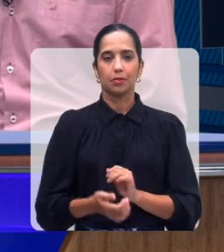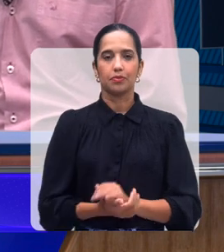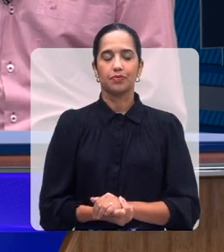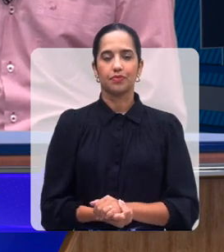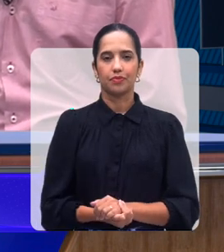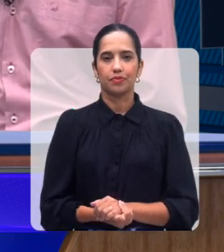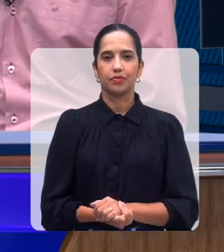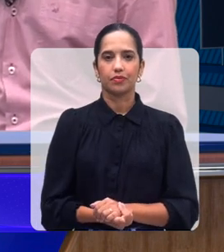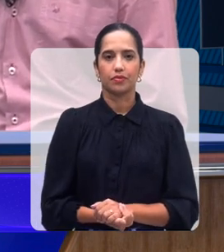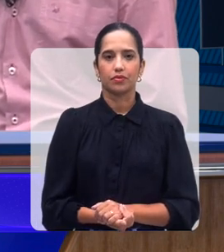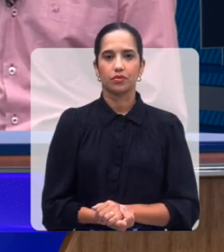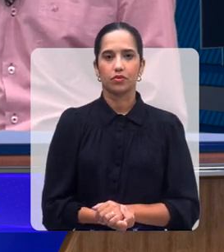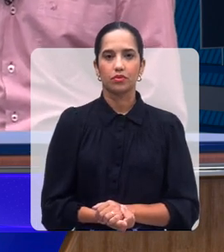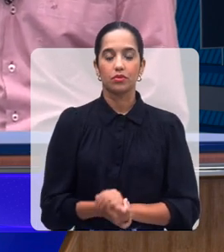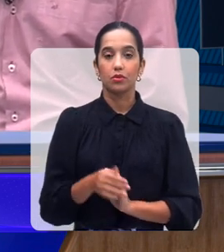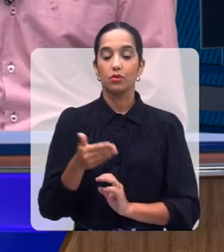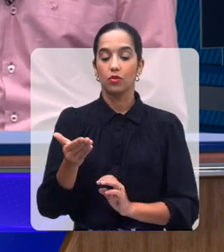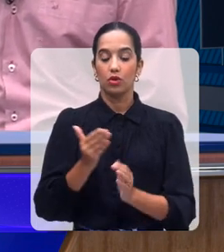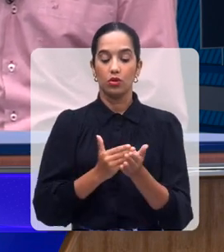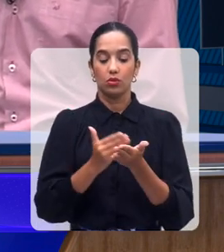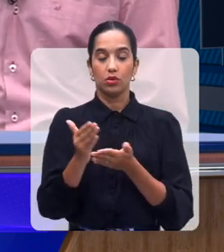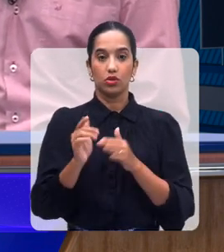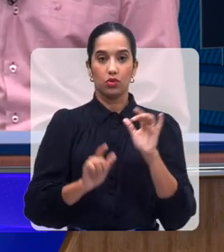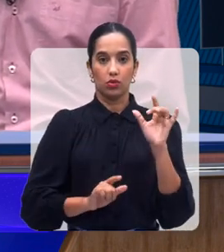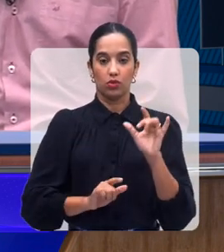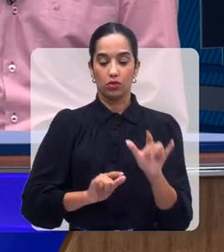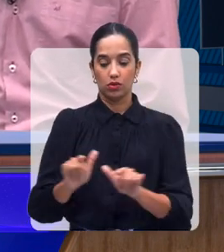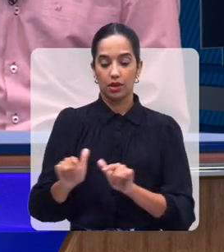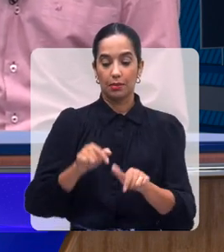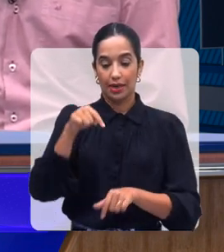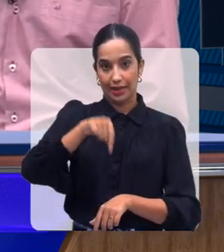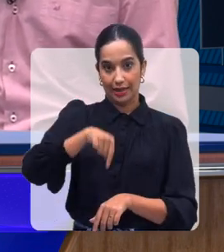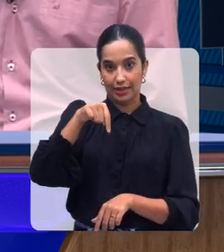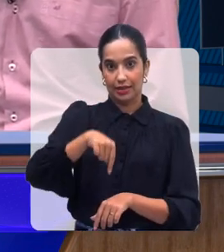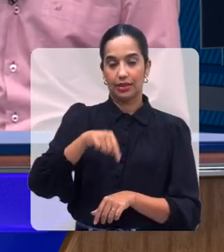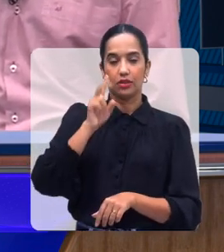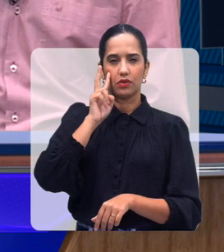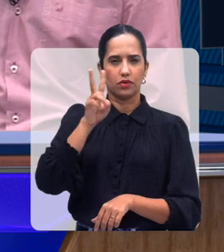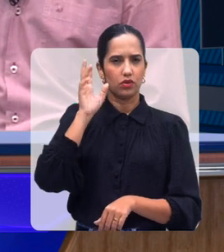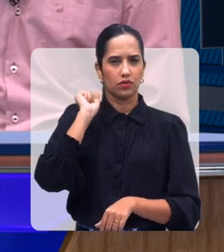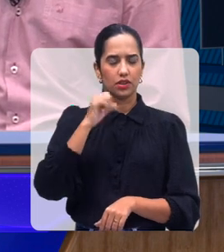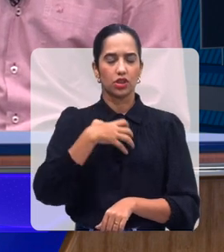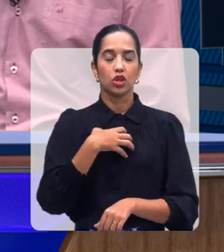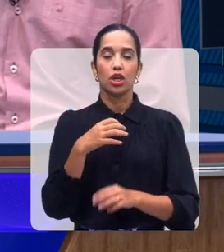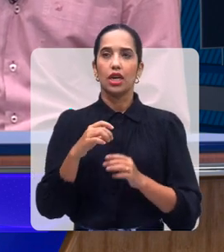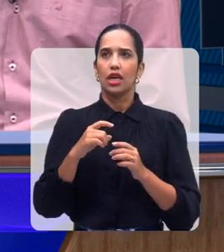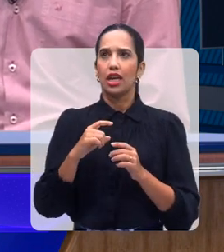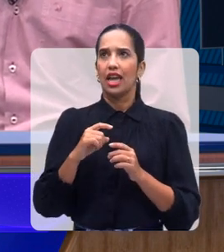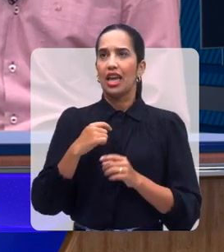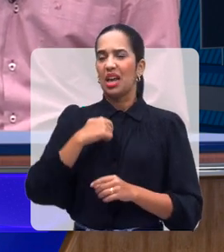Quando nós iniciamos esse trabalho aqui, eu particularmente eu não tinha